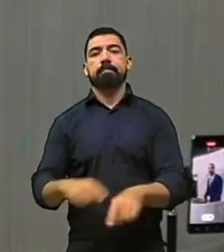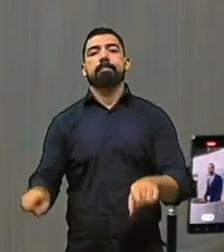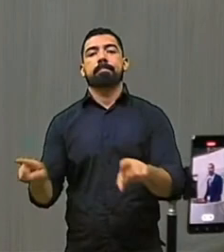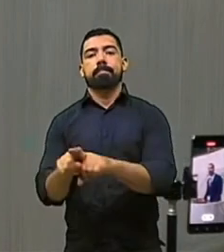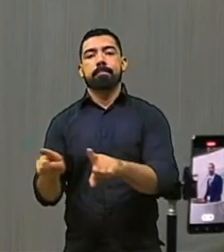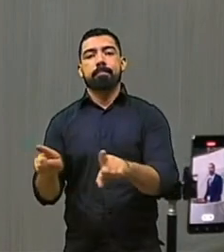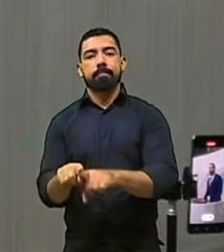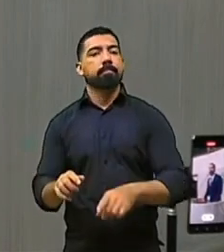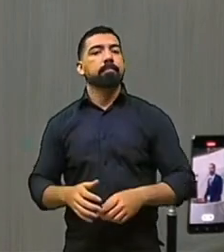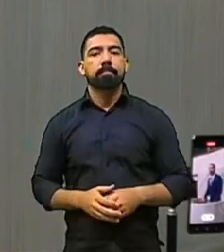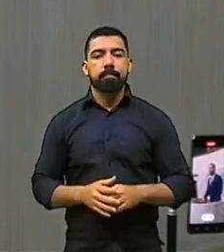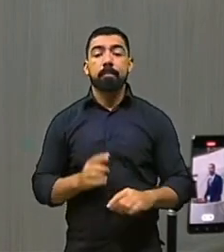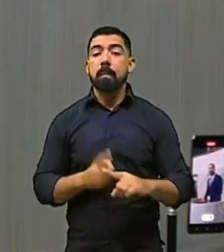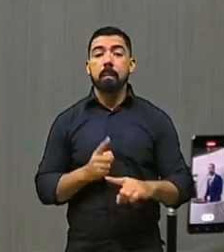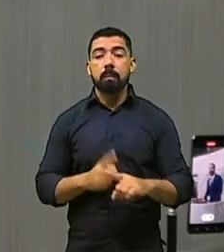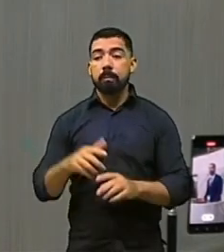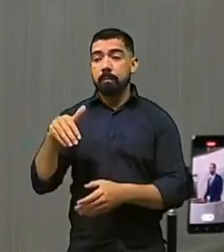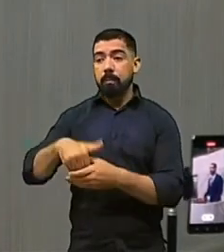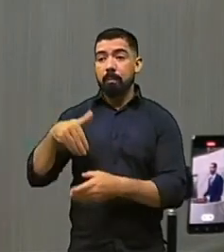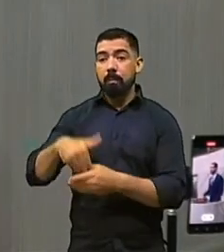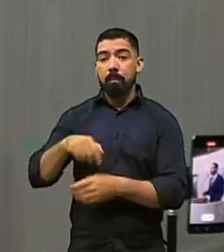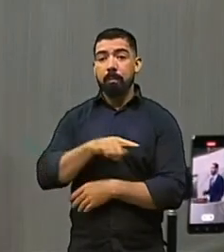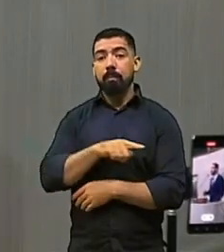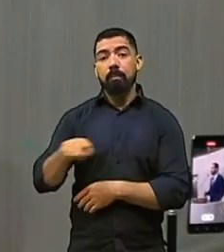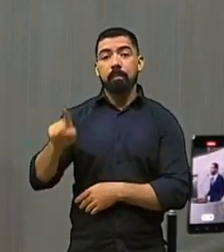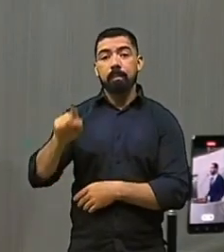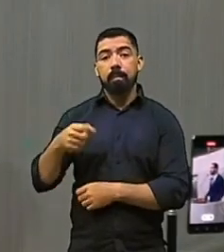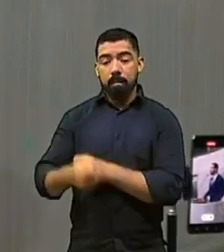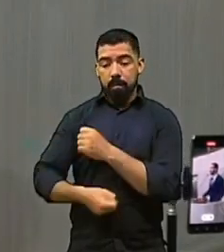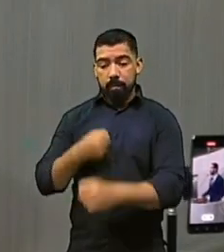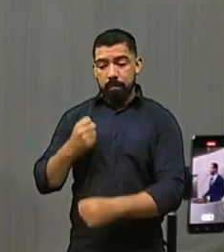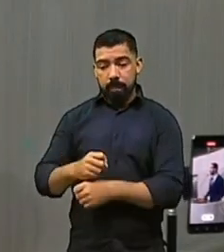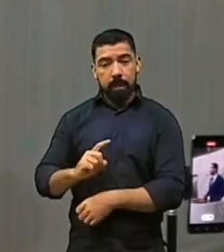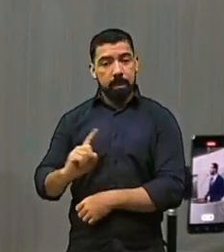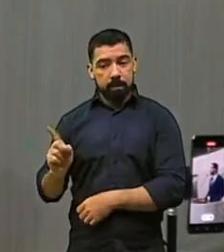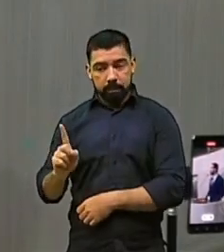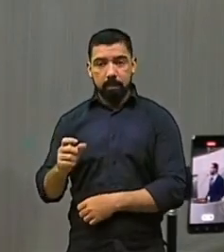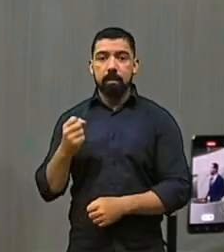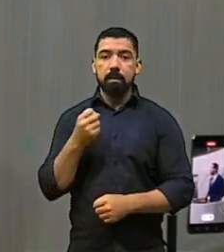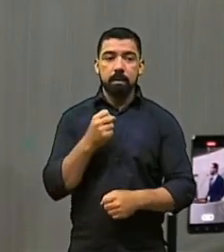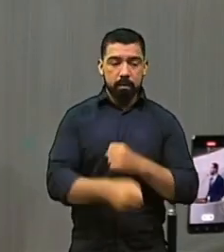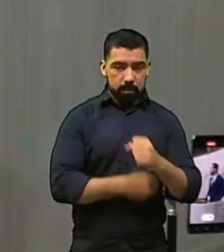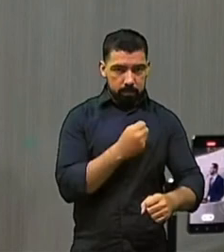pela questão das eleições ser ano sim, ano não.